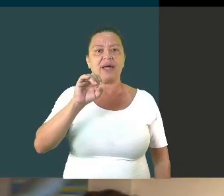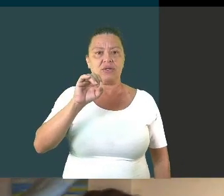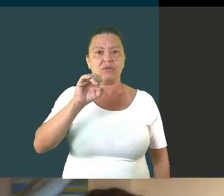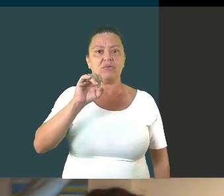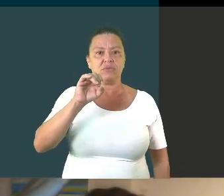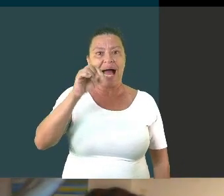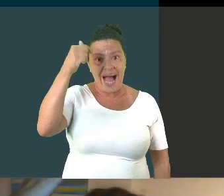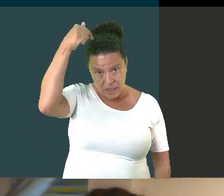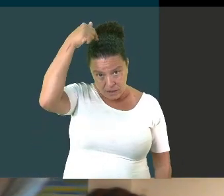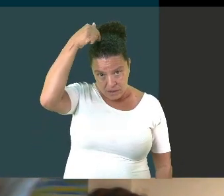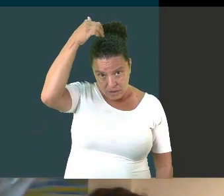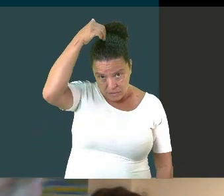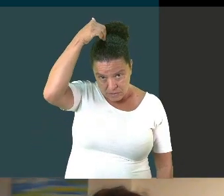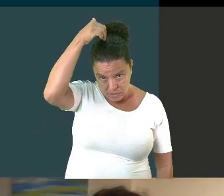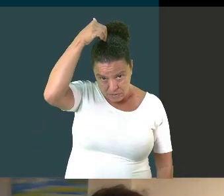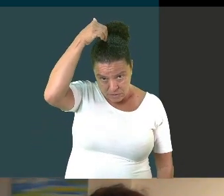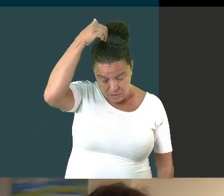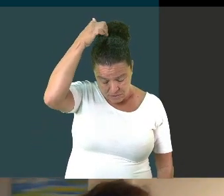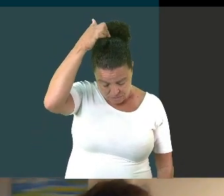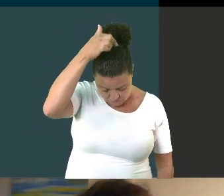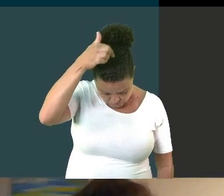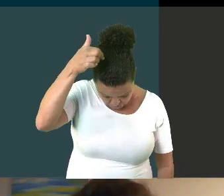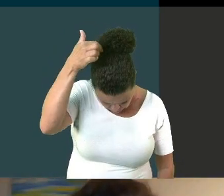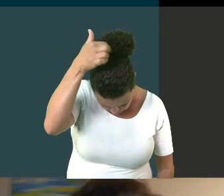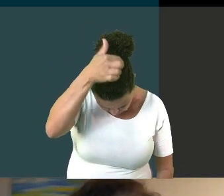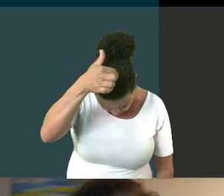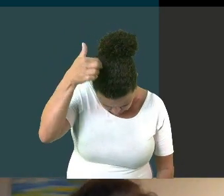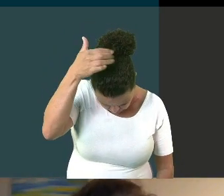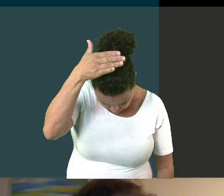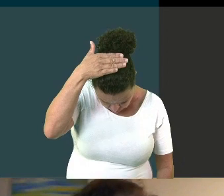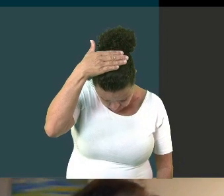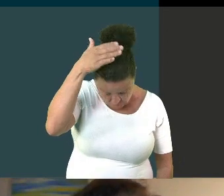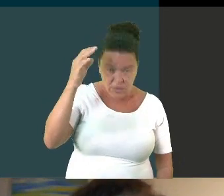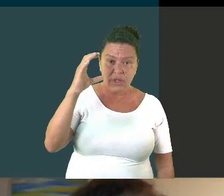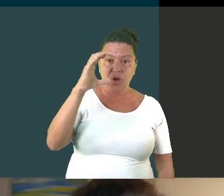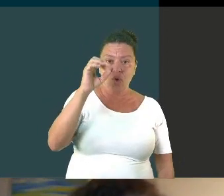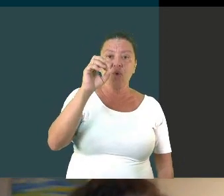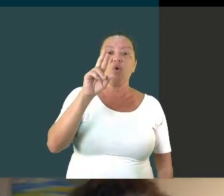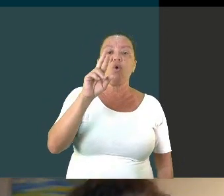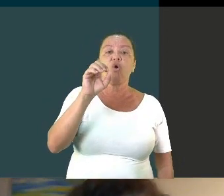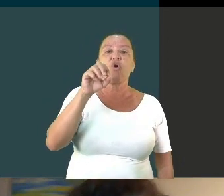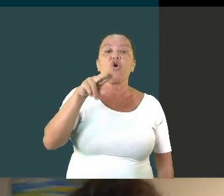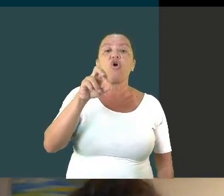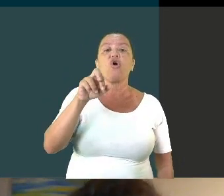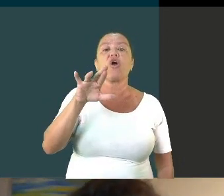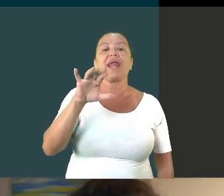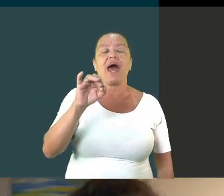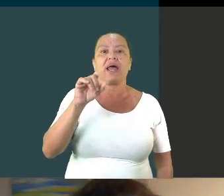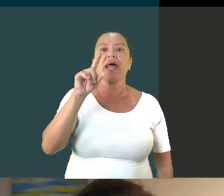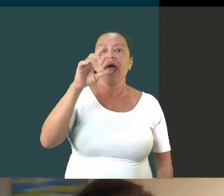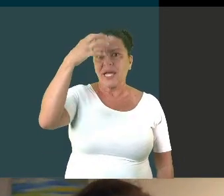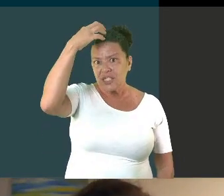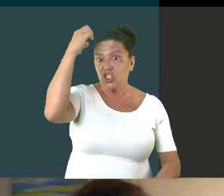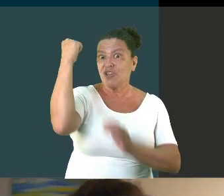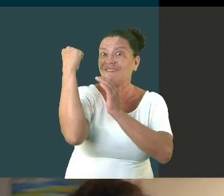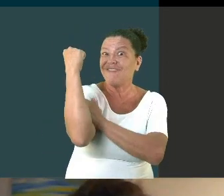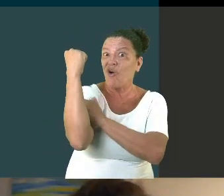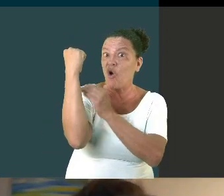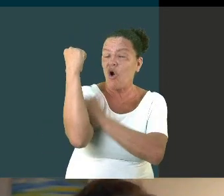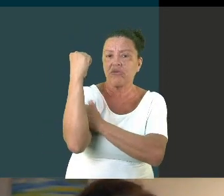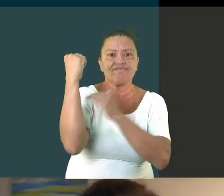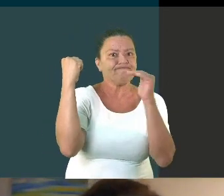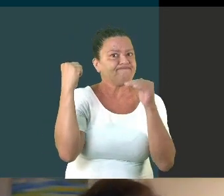topo da cabeça. Esse chakra coronário, ele é um centro de forças que se